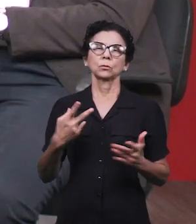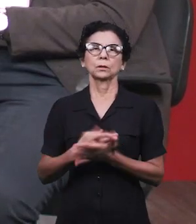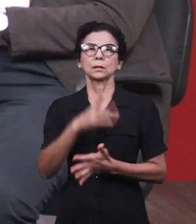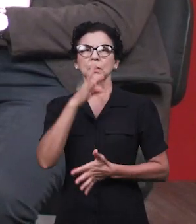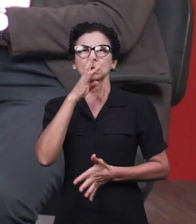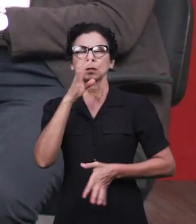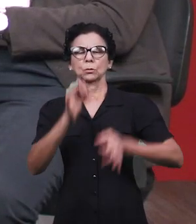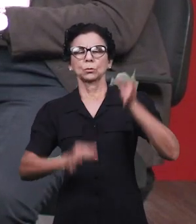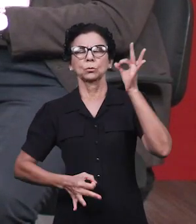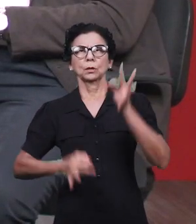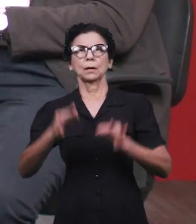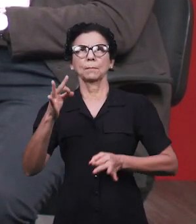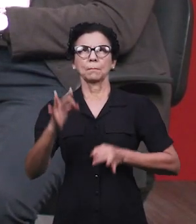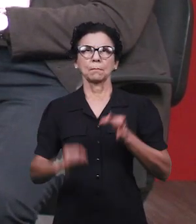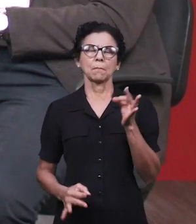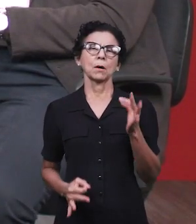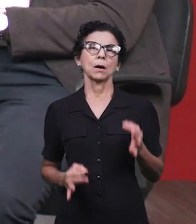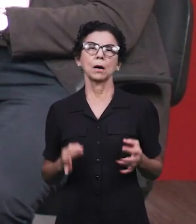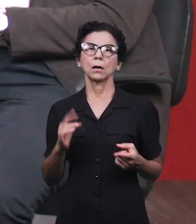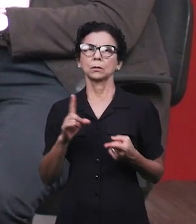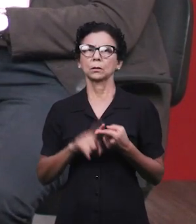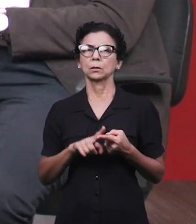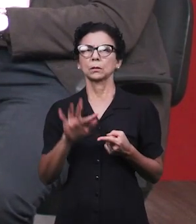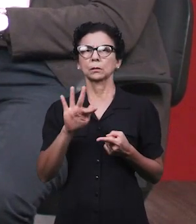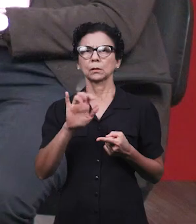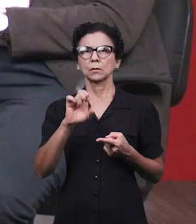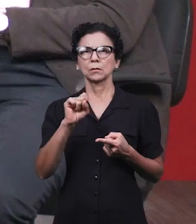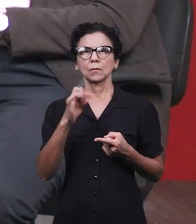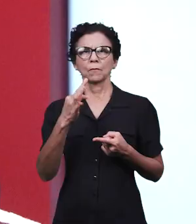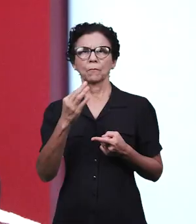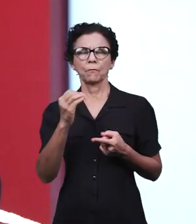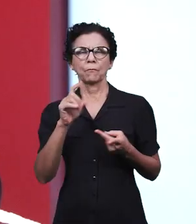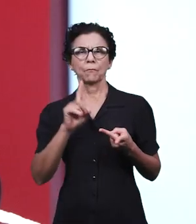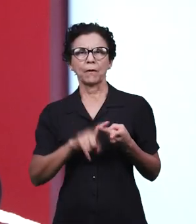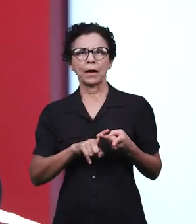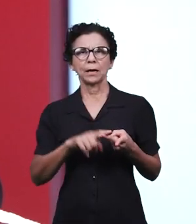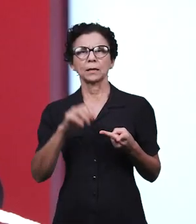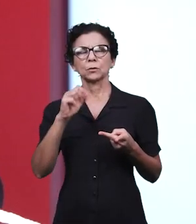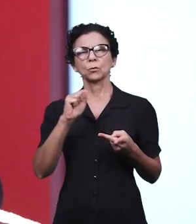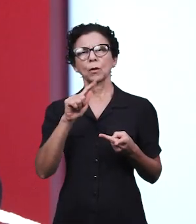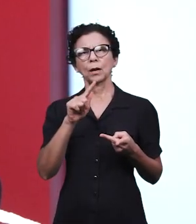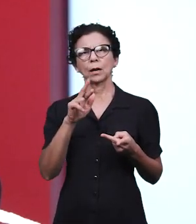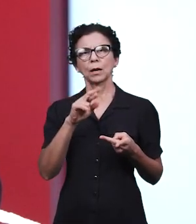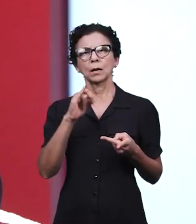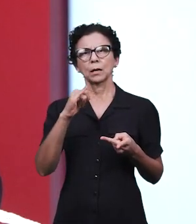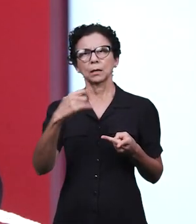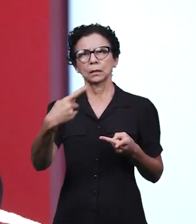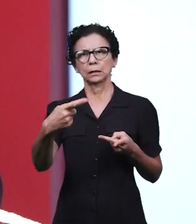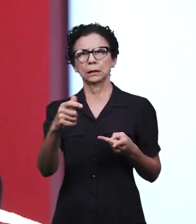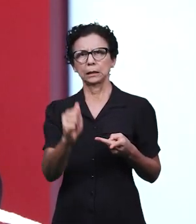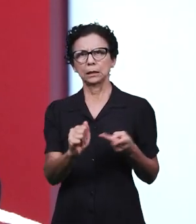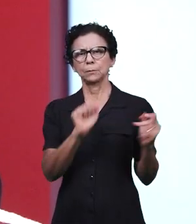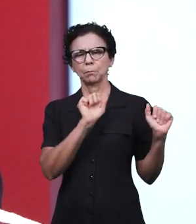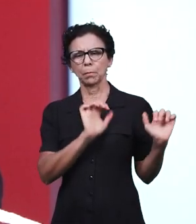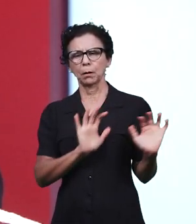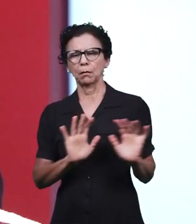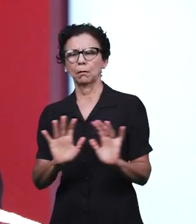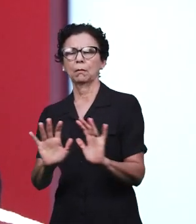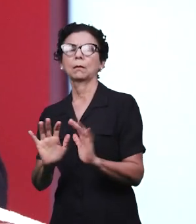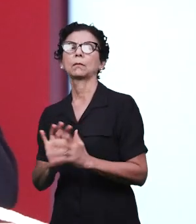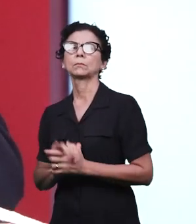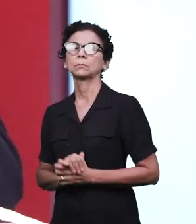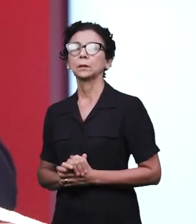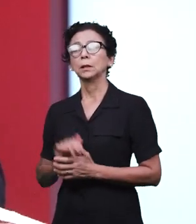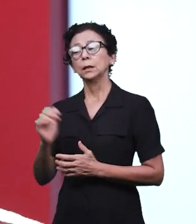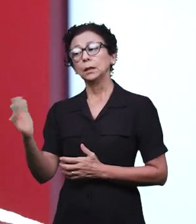um toquezinho aqui, creio que já foi até comentado. Cesareia